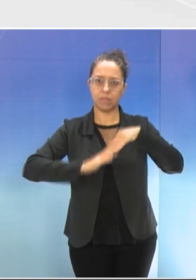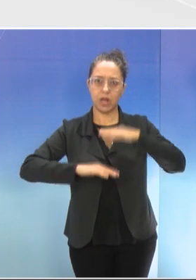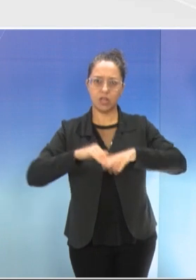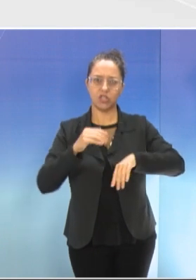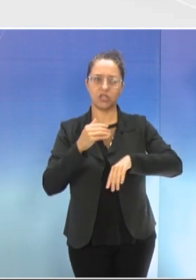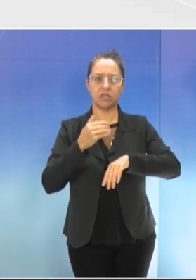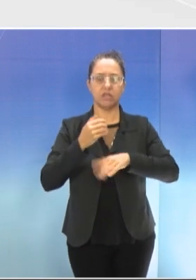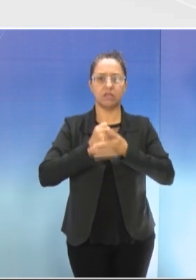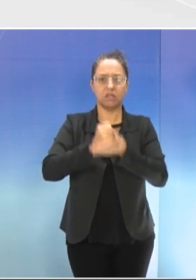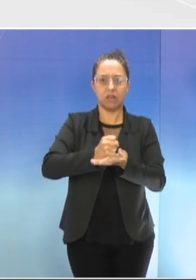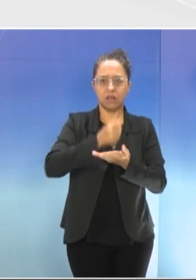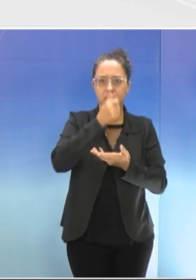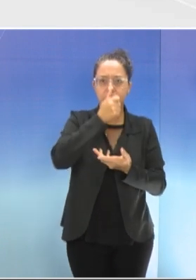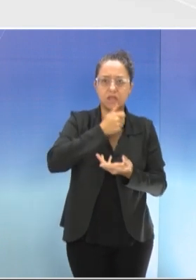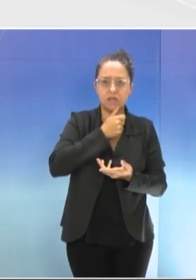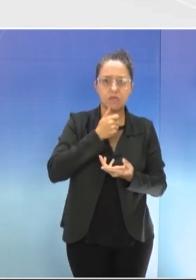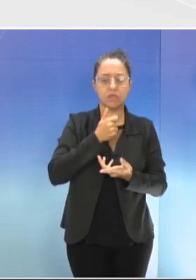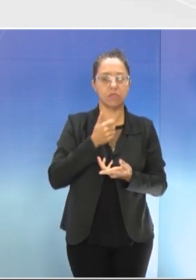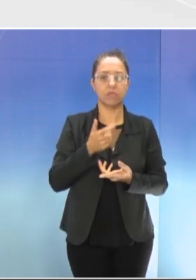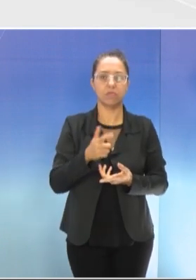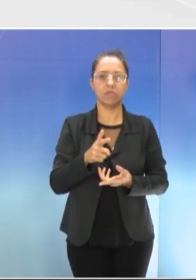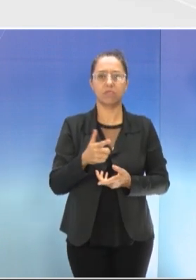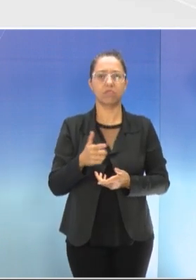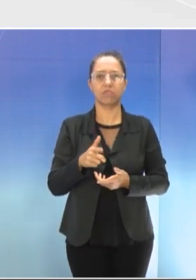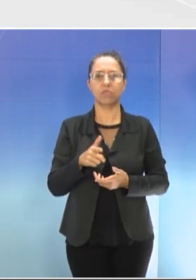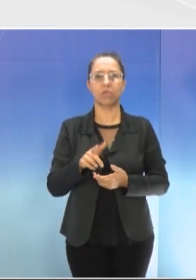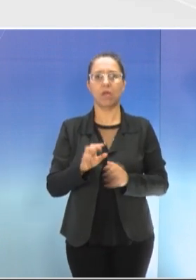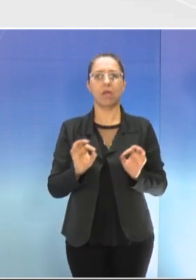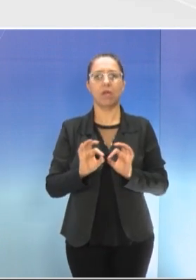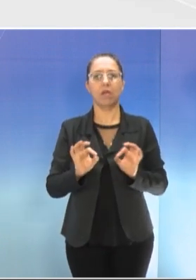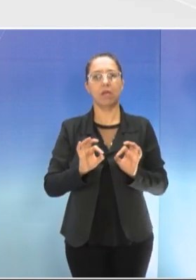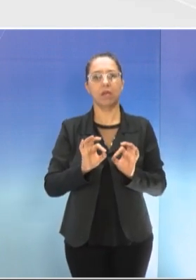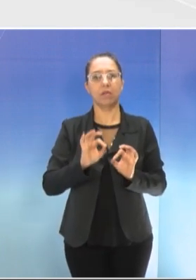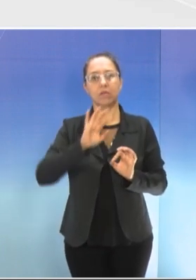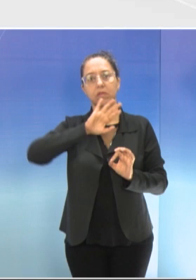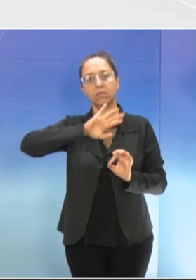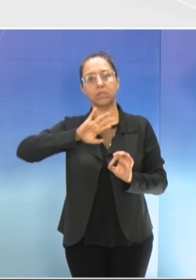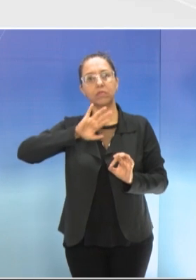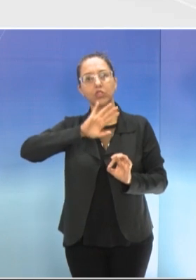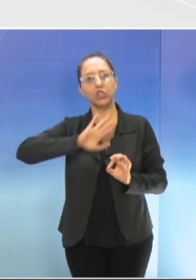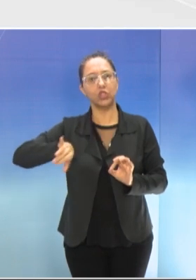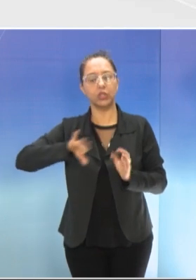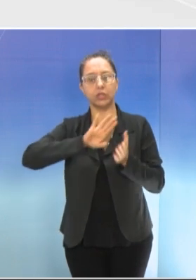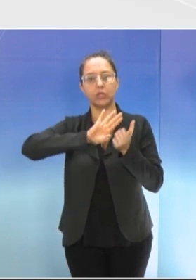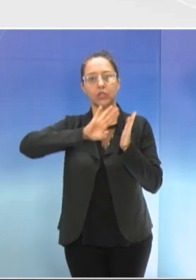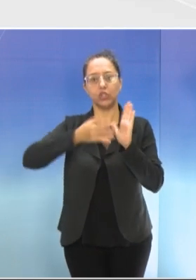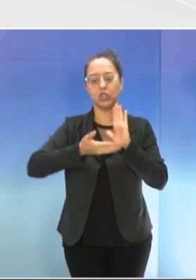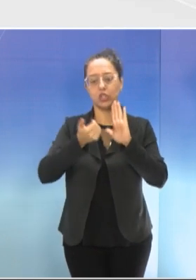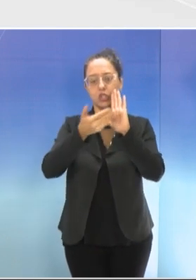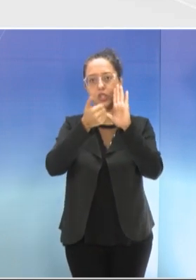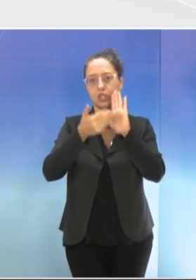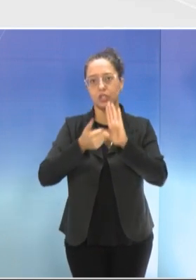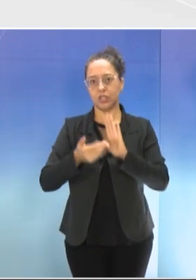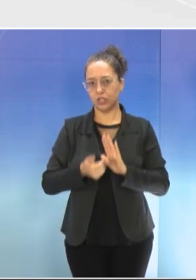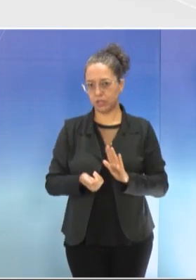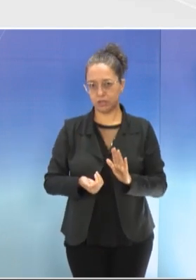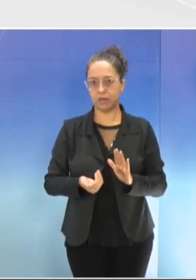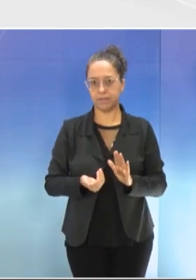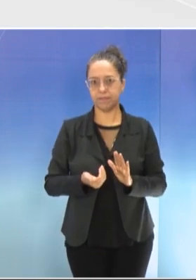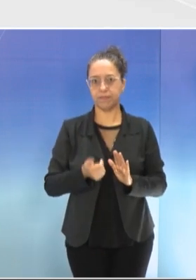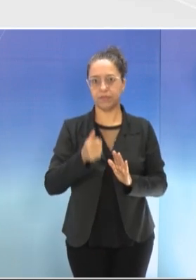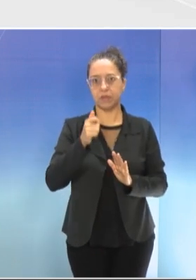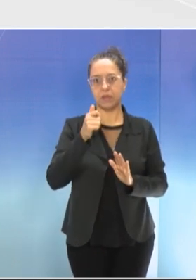sacrifício. Em nenhum momento do texto você também percebe que ele fala sobre isso. Afastamento das ações de